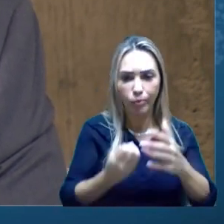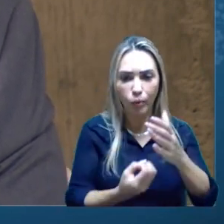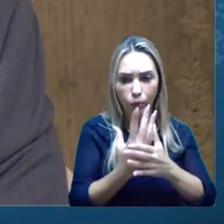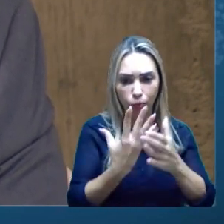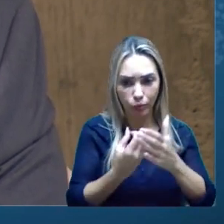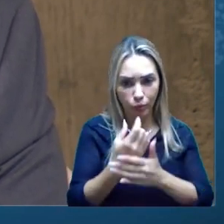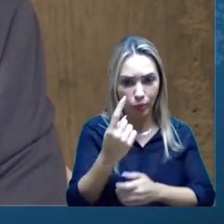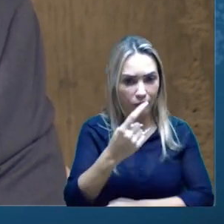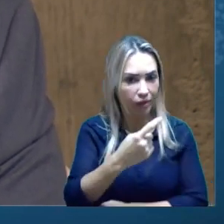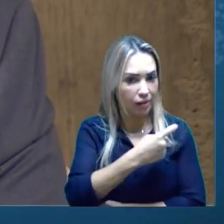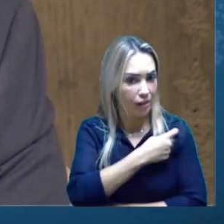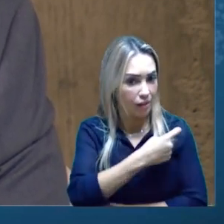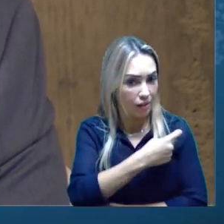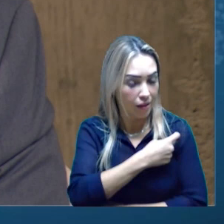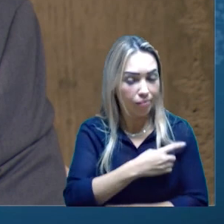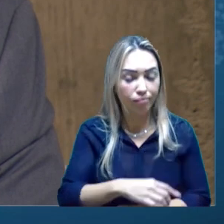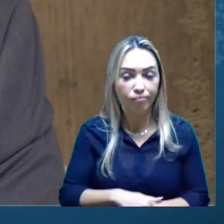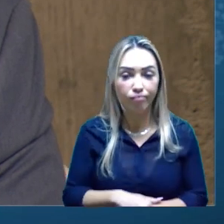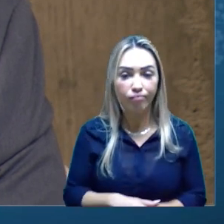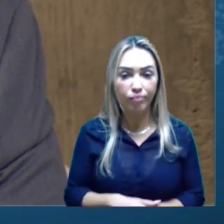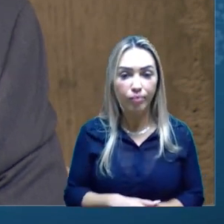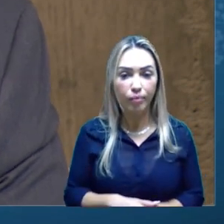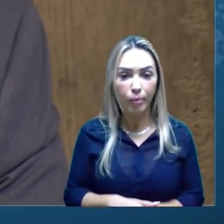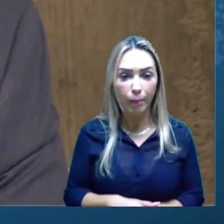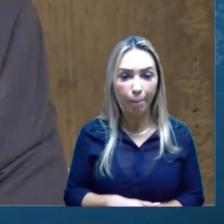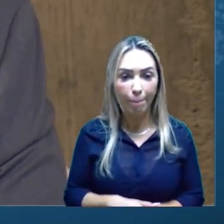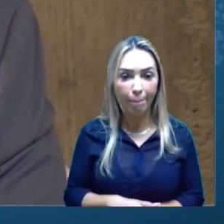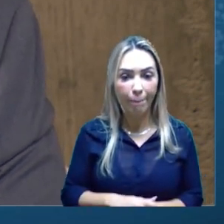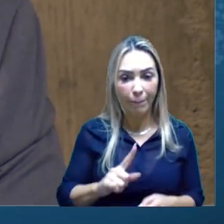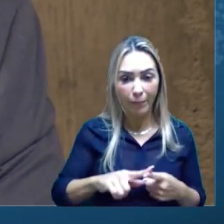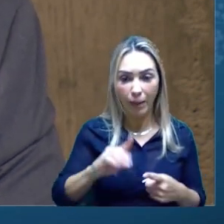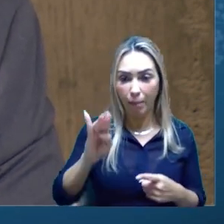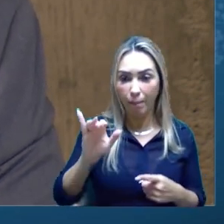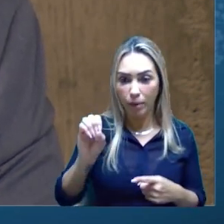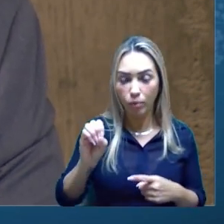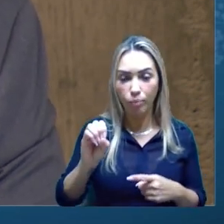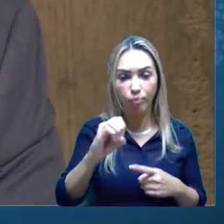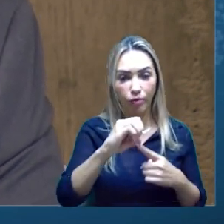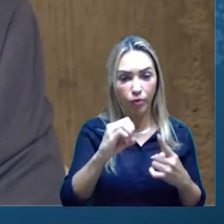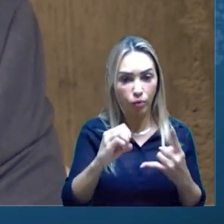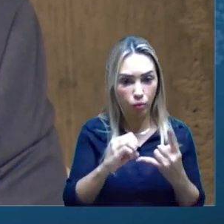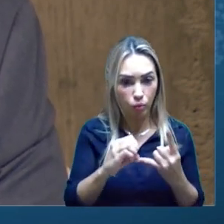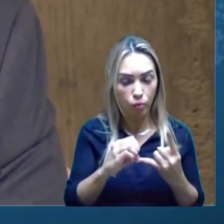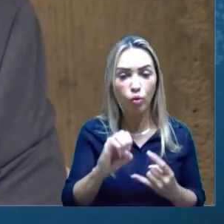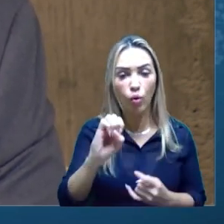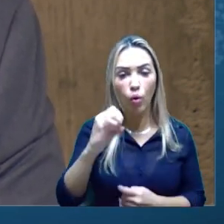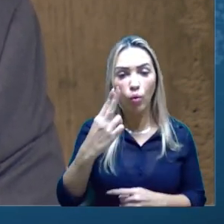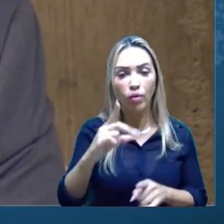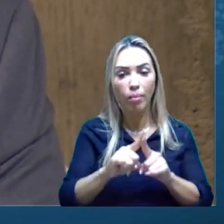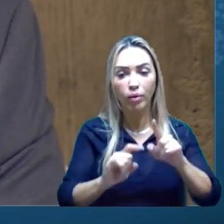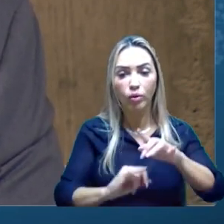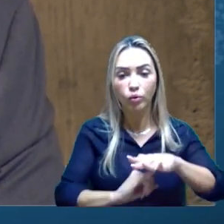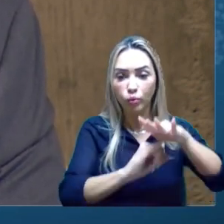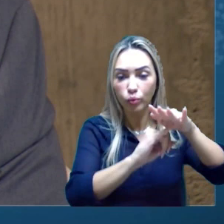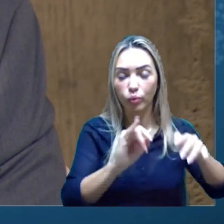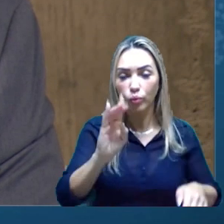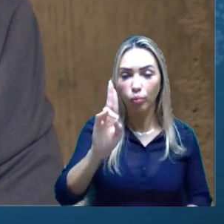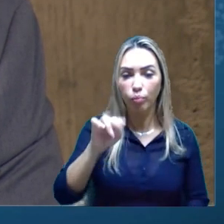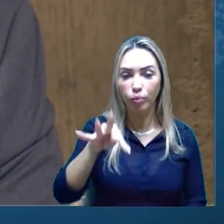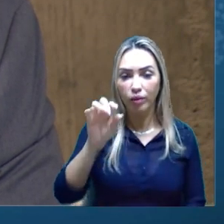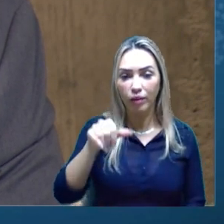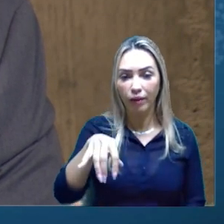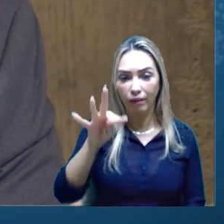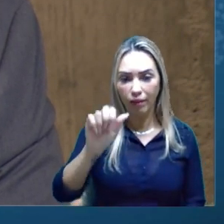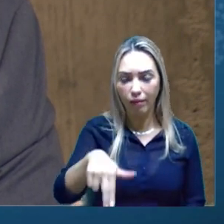vacinas, tanto Biomanguinhos, Fiocruz, como o Instituto Butantan, que